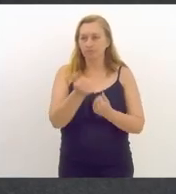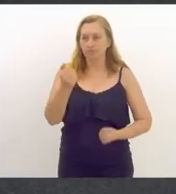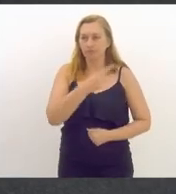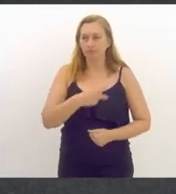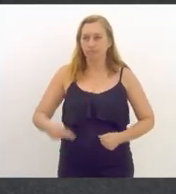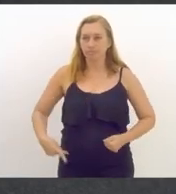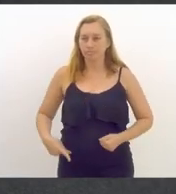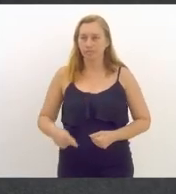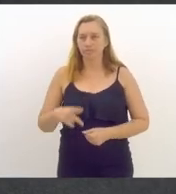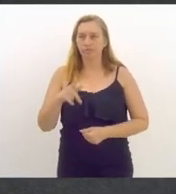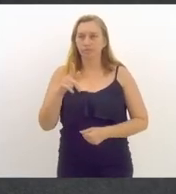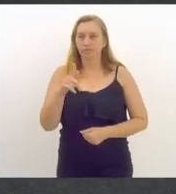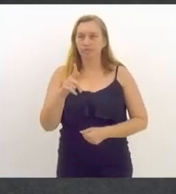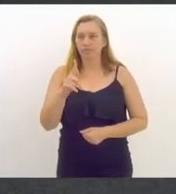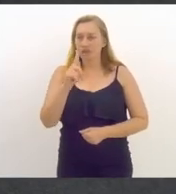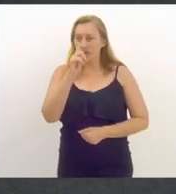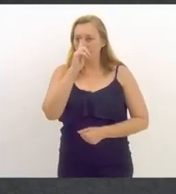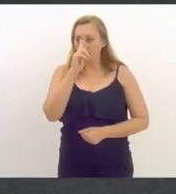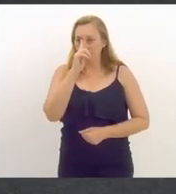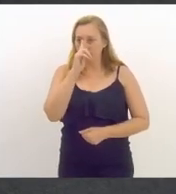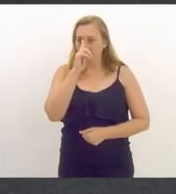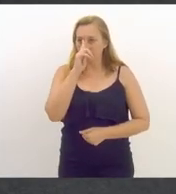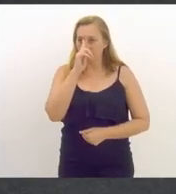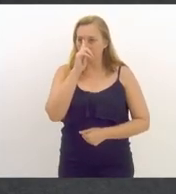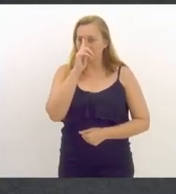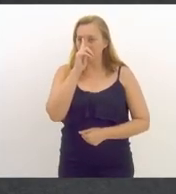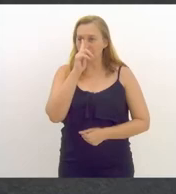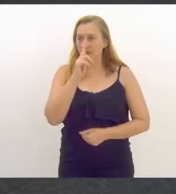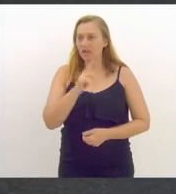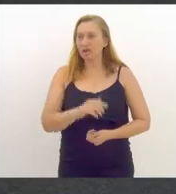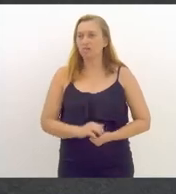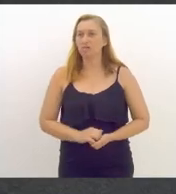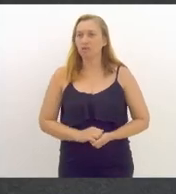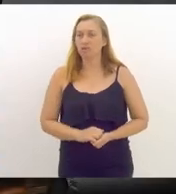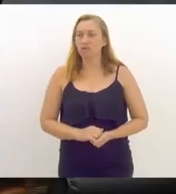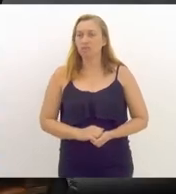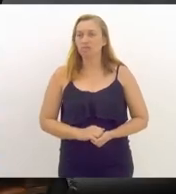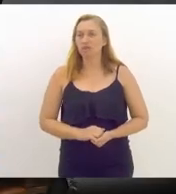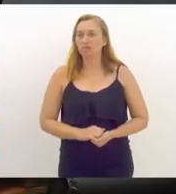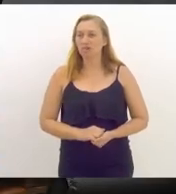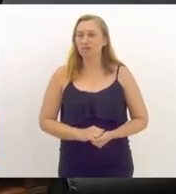eleito é Geraldo Alckmin do PSB portanto PSB votação